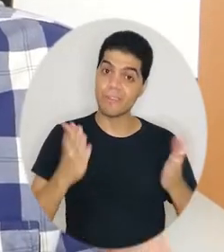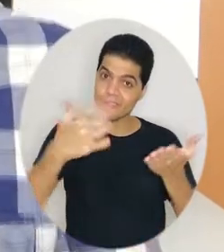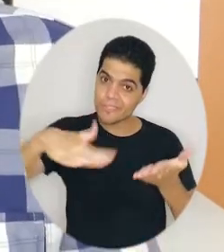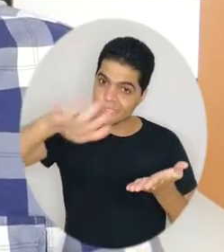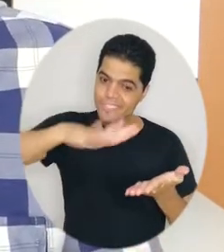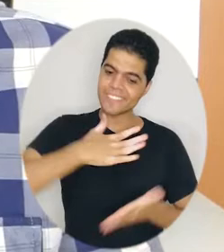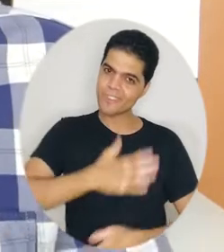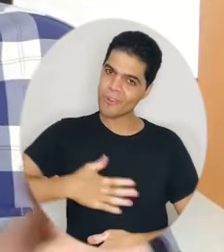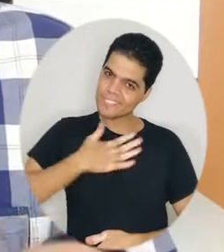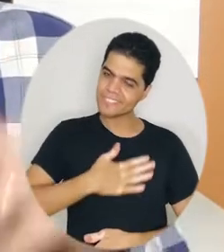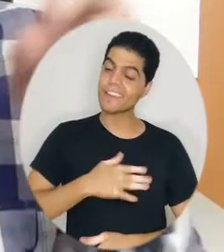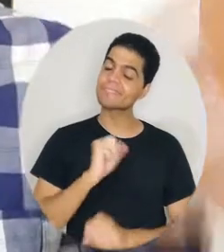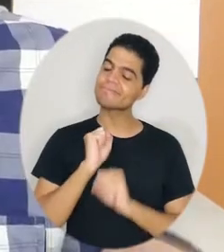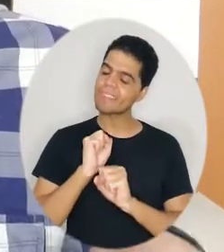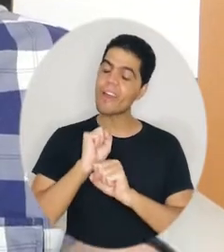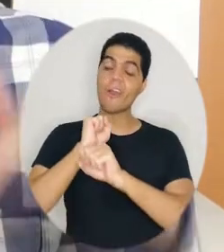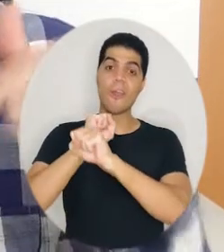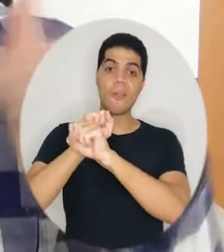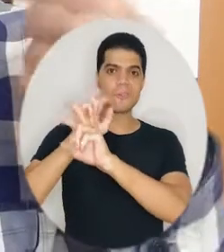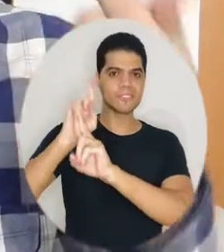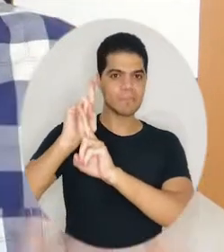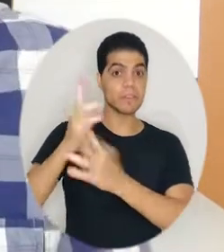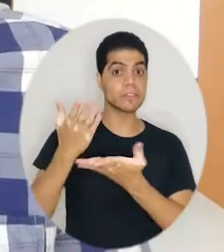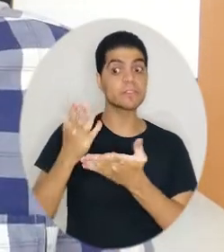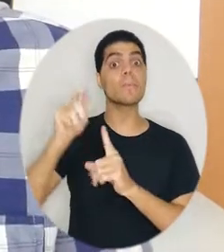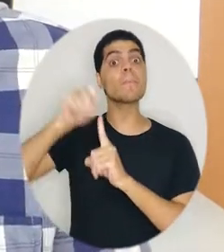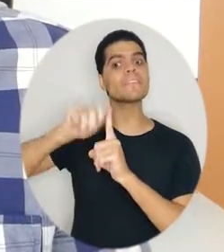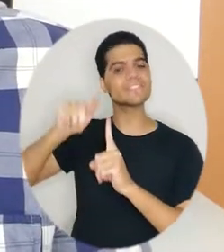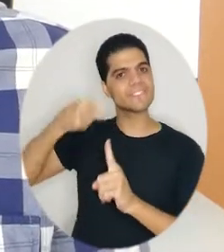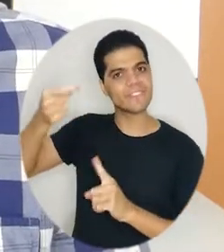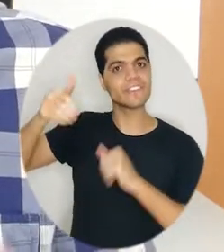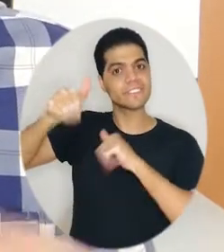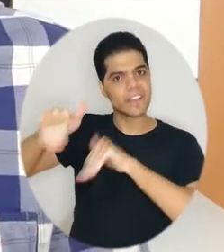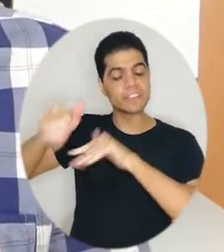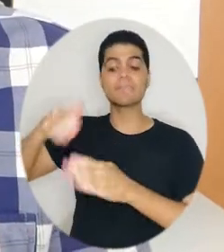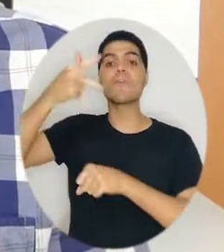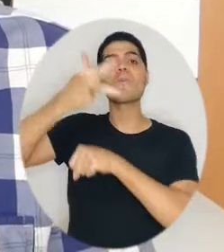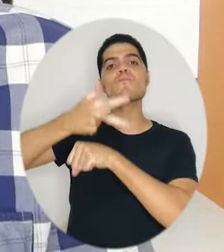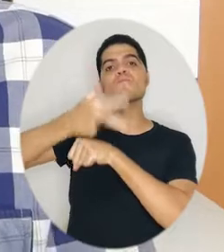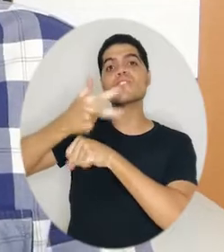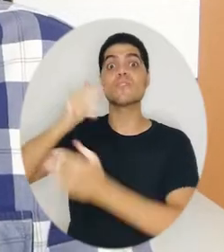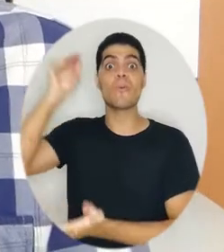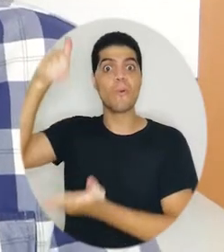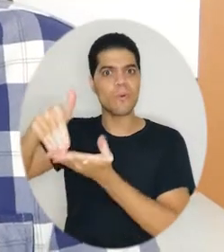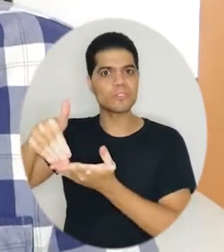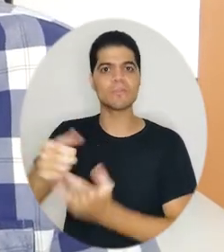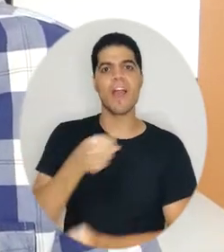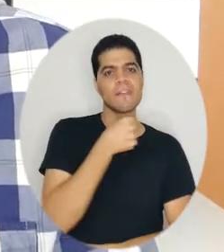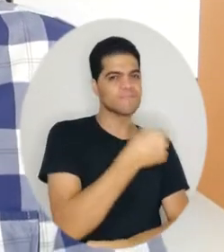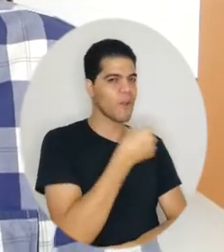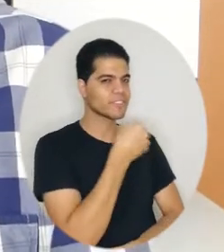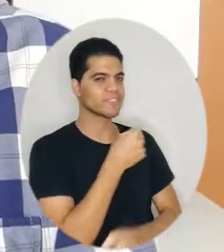Pessoal espero que vocês tenham gostado do vídeo no mês que vem nós temos um último vídeo dessa Playlist da Independência que vai ser uma entrevista muito